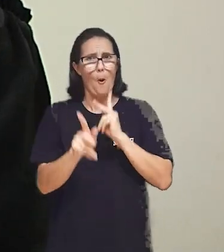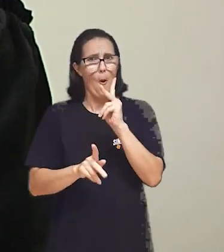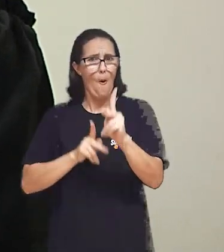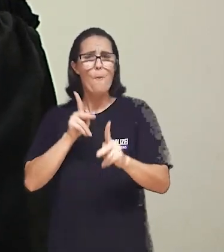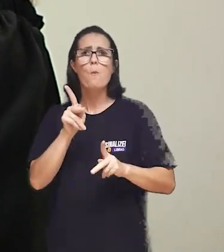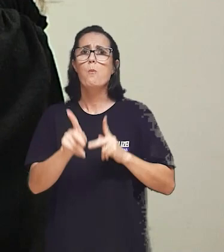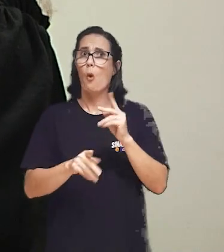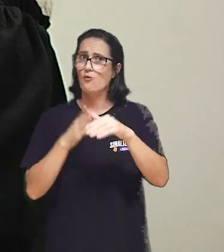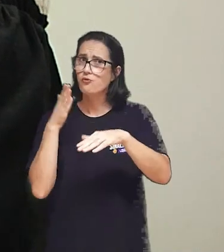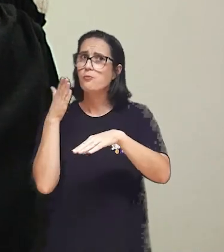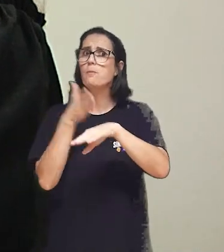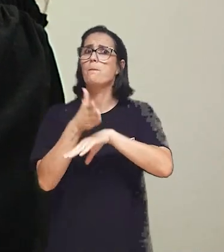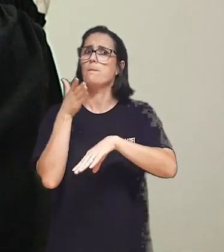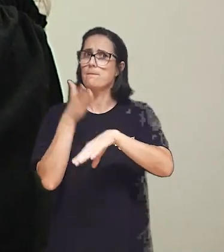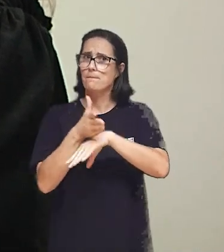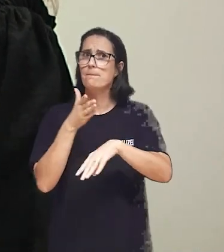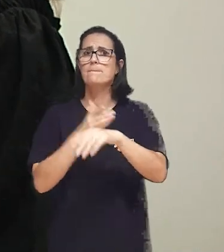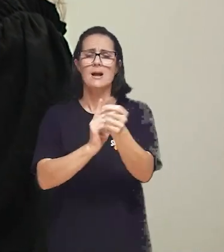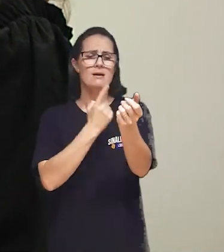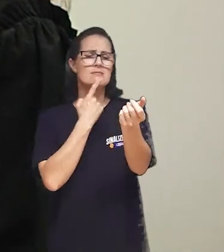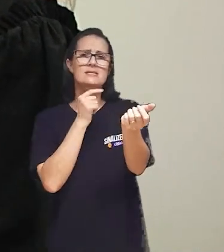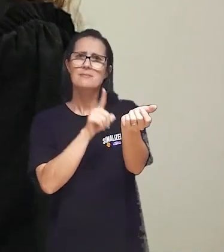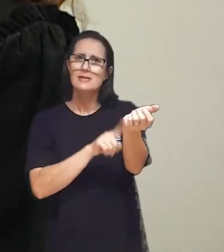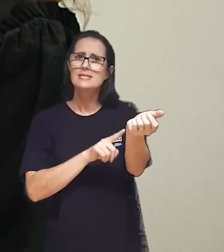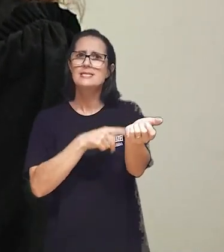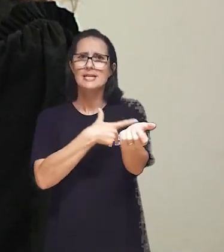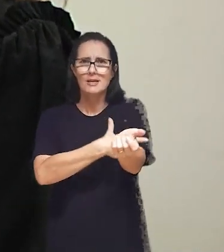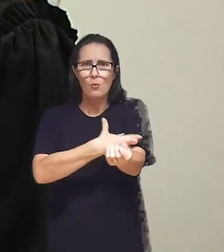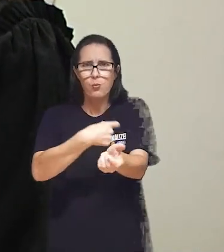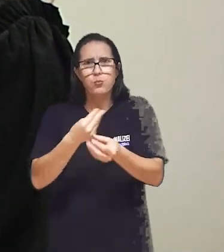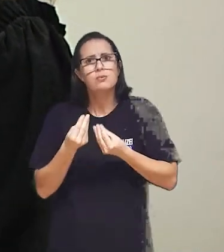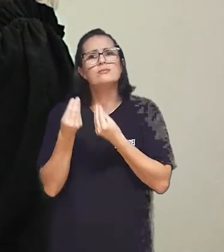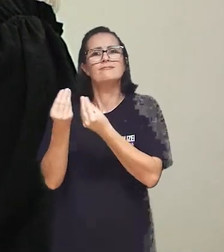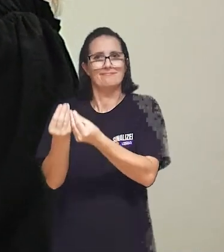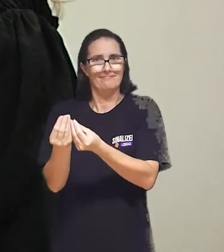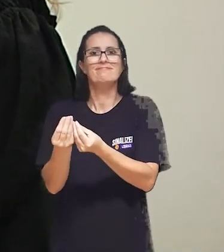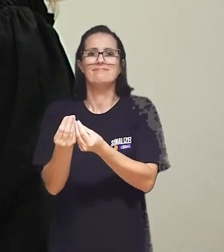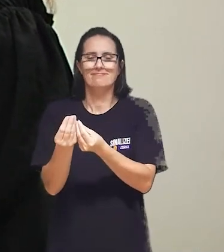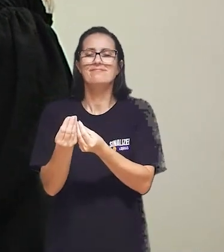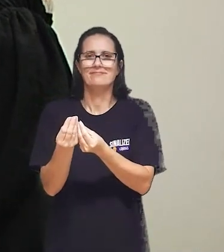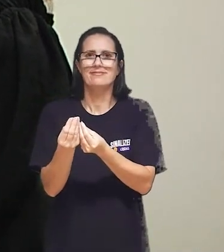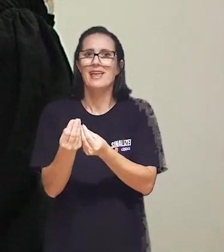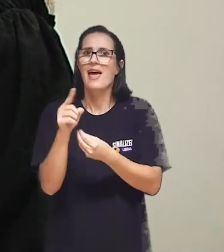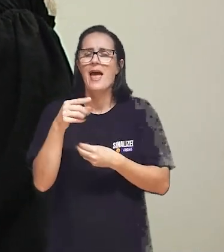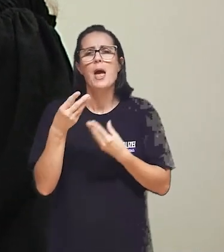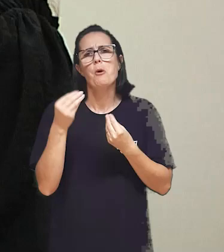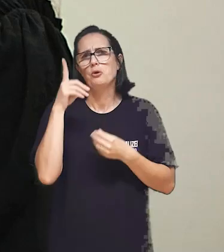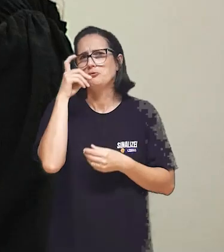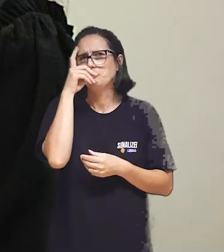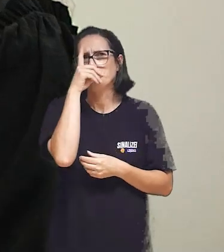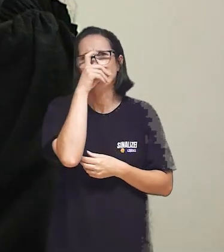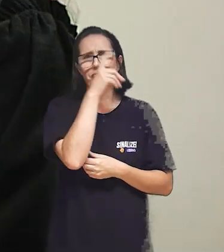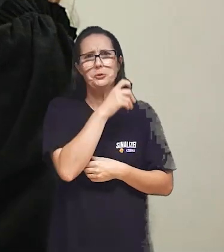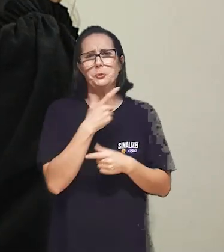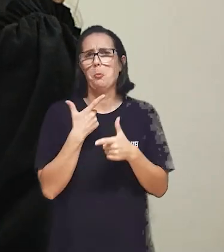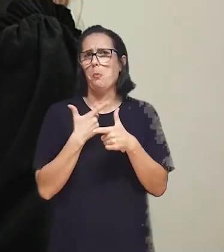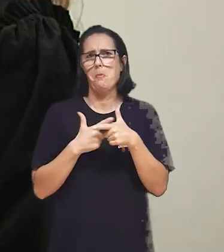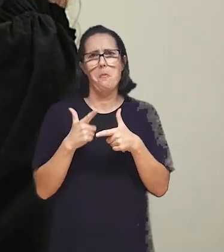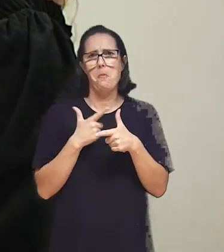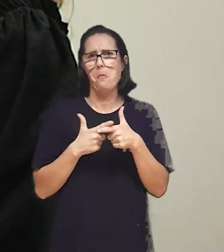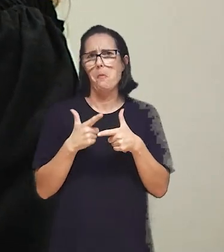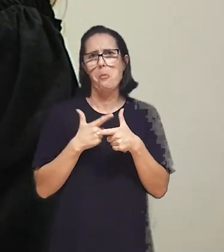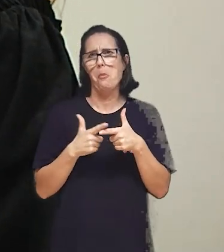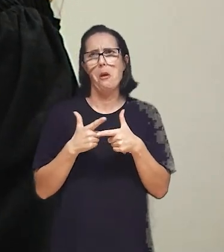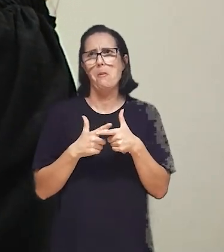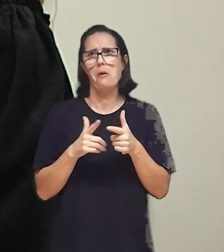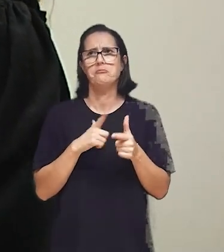engajada na doação de sangue, na causa doação de sangue, e é muito difícil nós termos